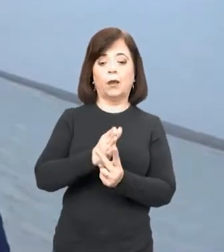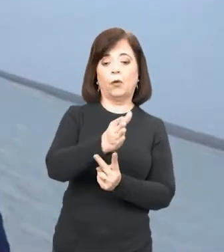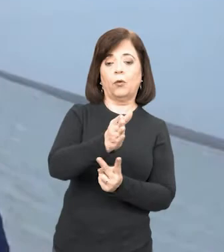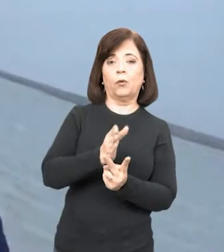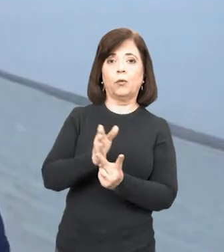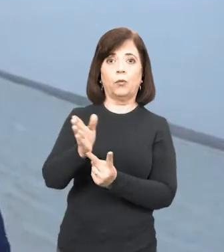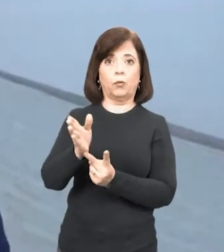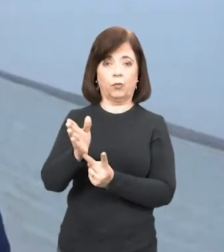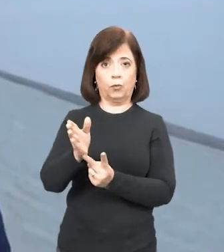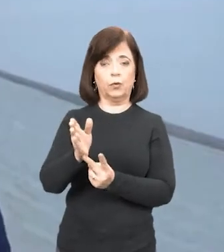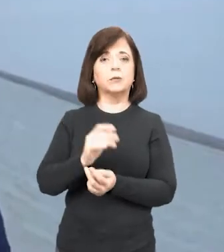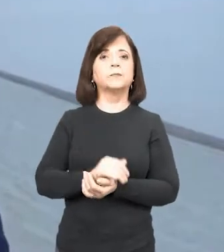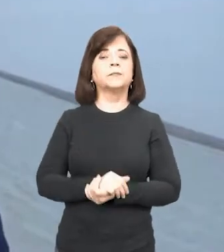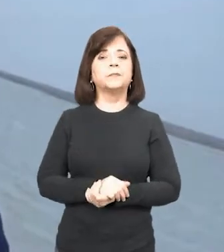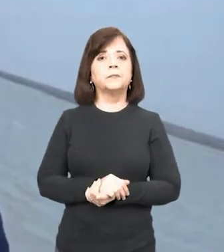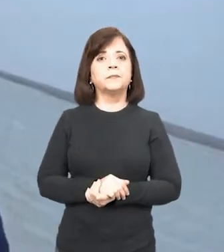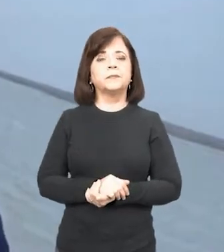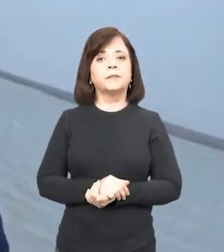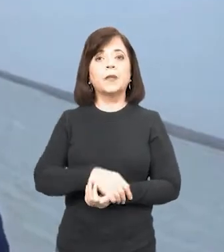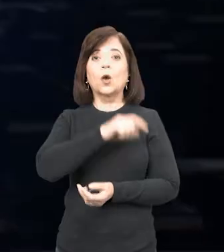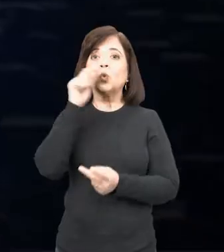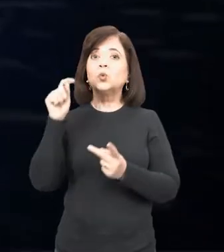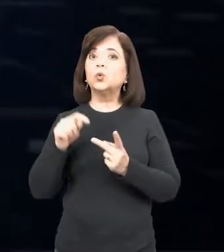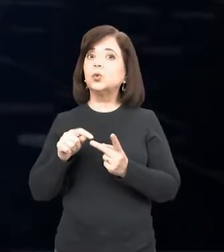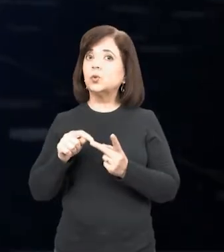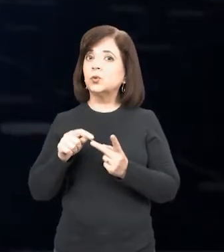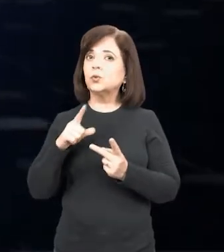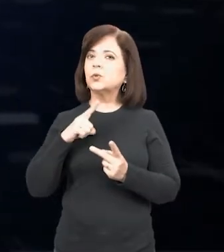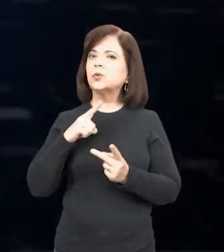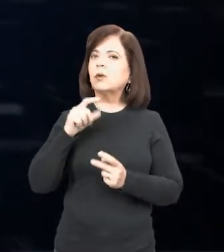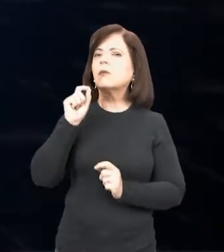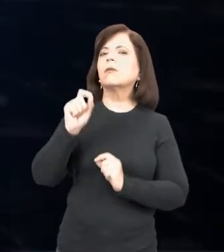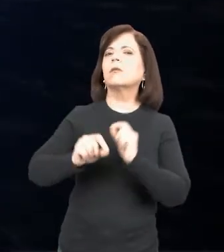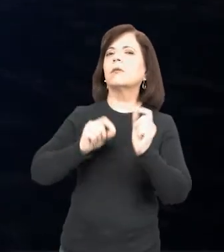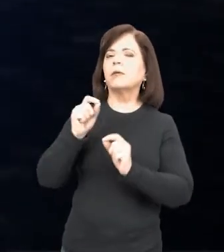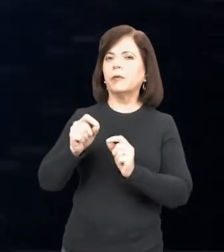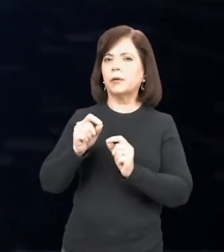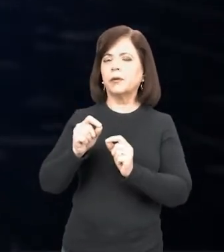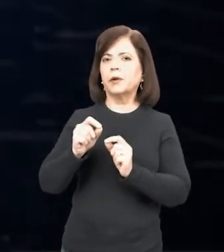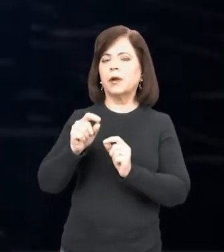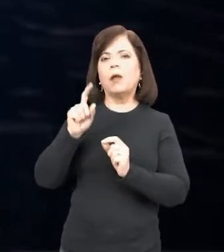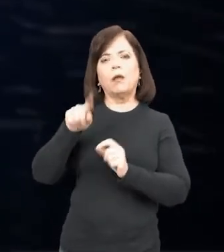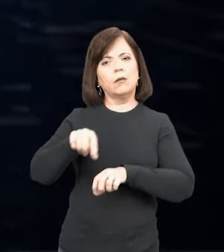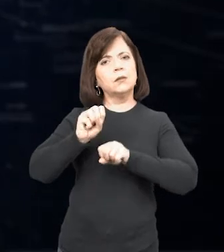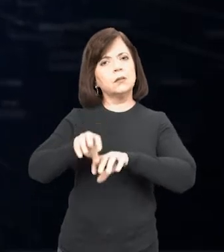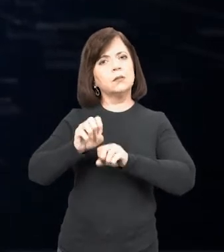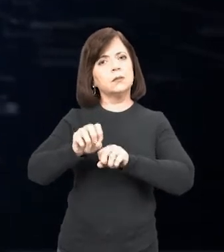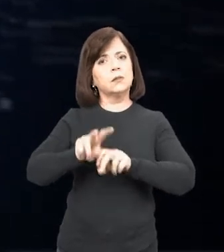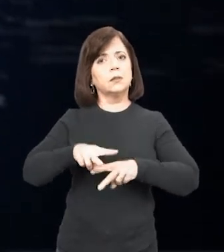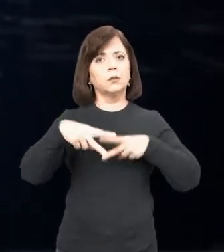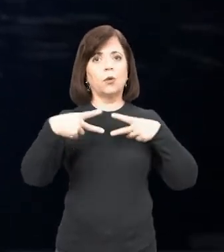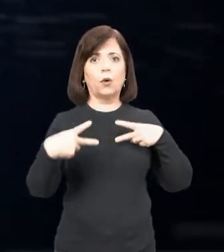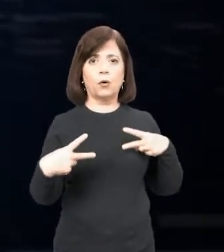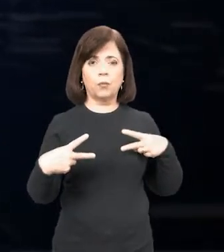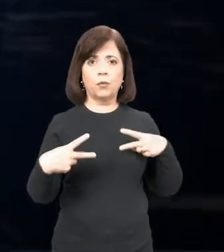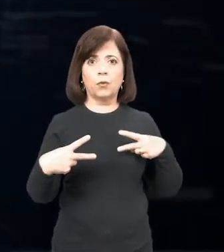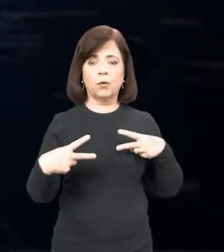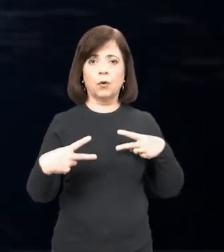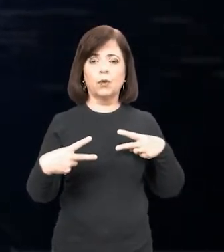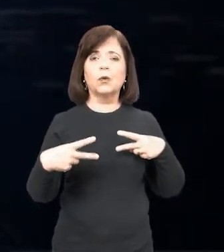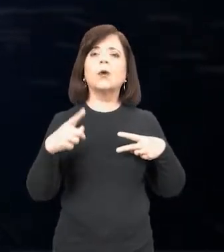dois vieses esse primeiro eixo de atuação. E o segundo eixo de atuação diz respeito ao ensino remoto, que vem